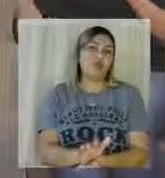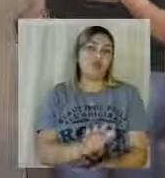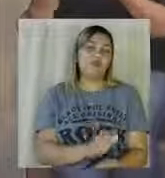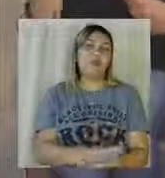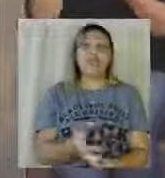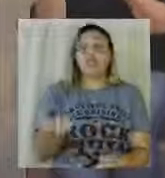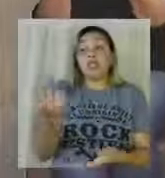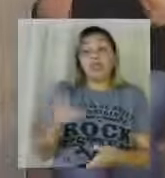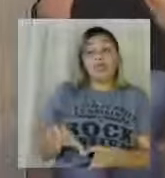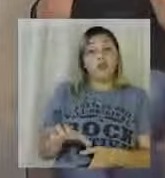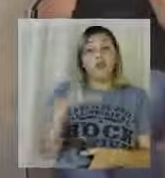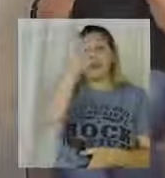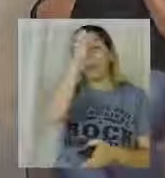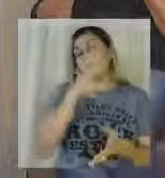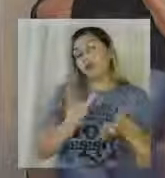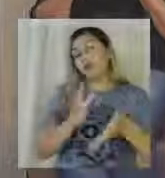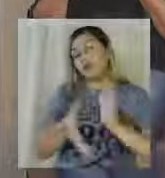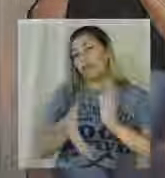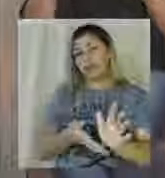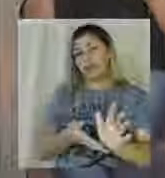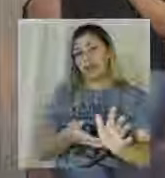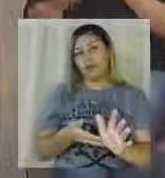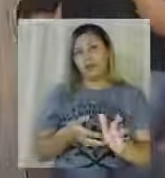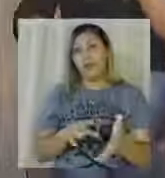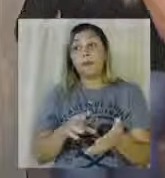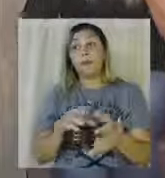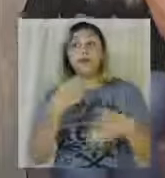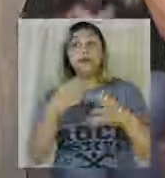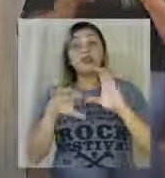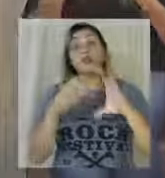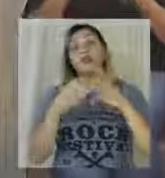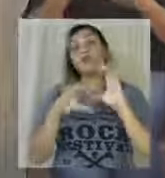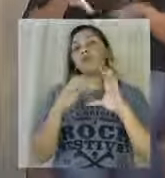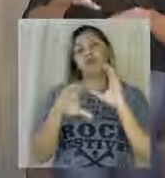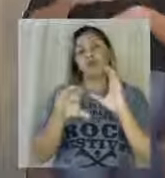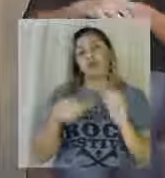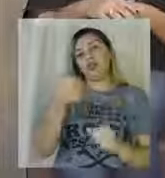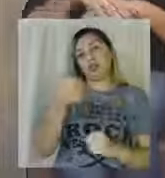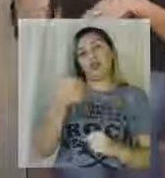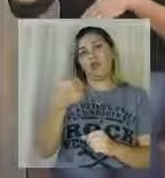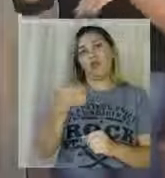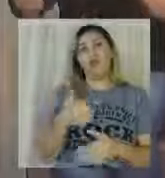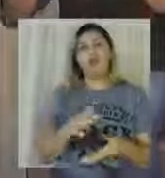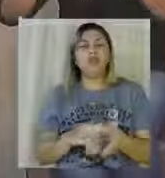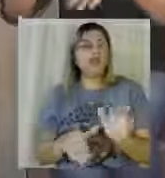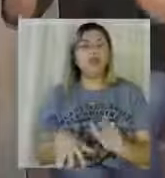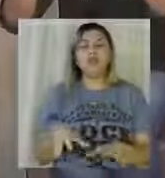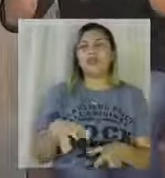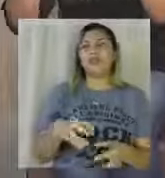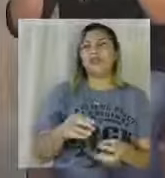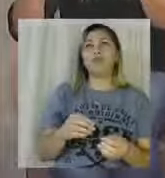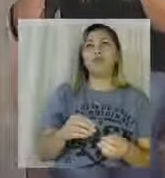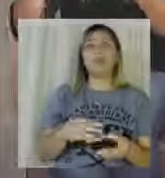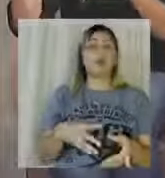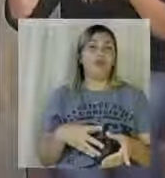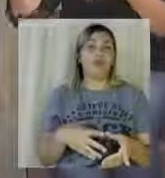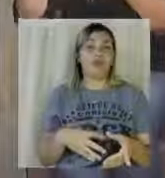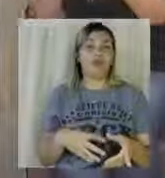de não querer aprender Libras para se comunicar melhor comigo. Então a gente perde muito com isso. Com o passar